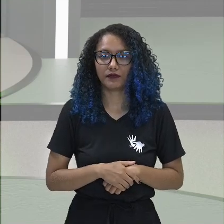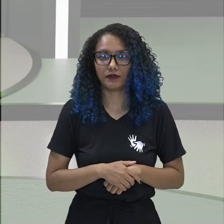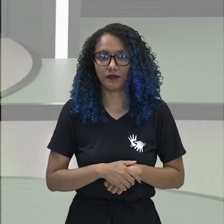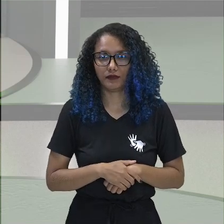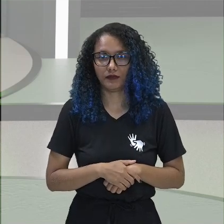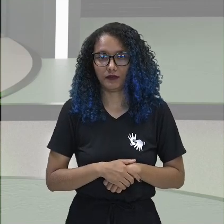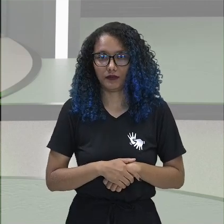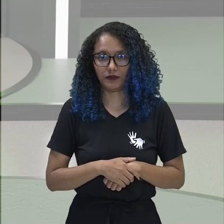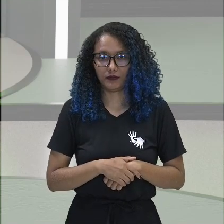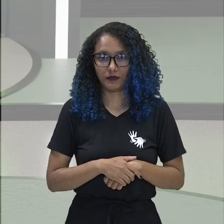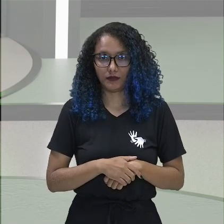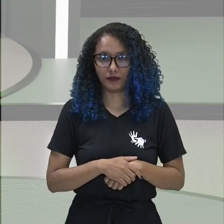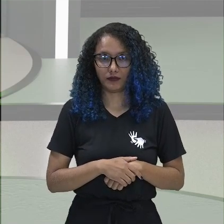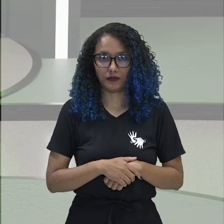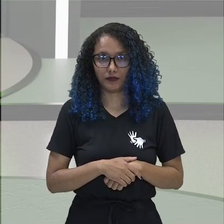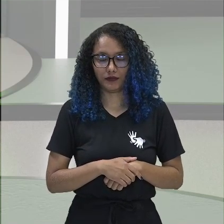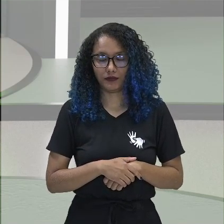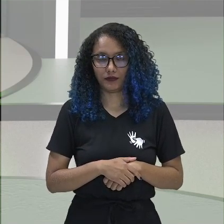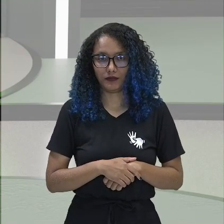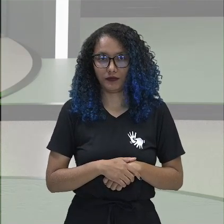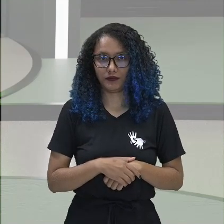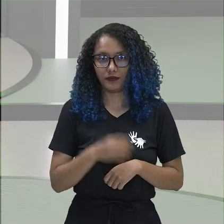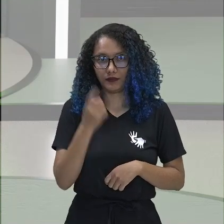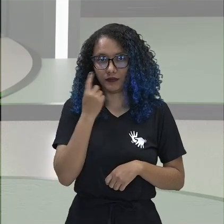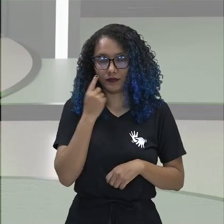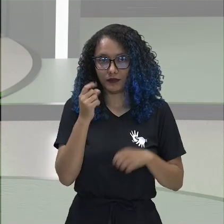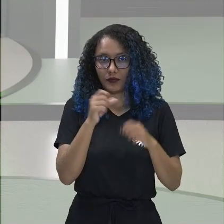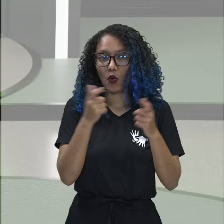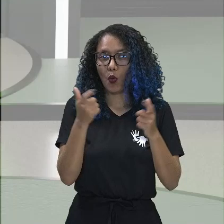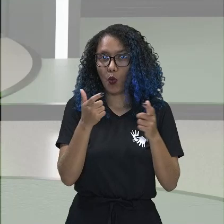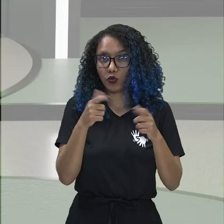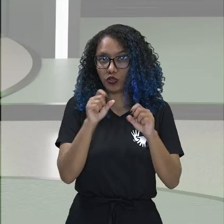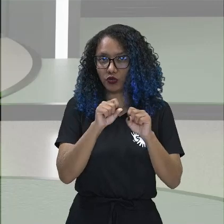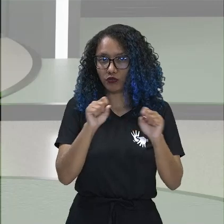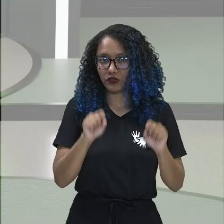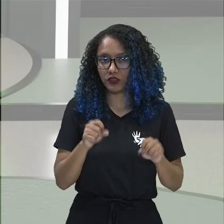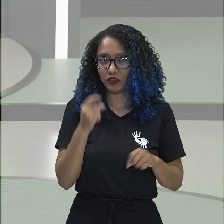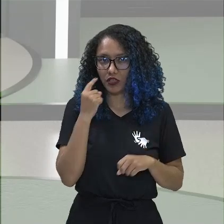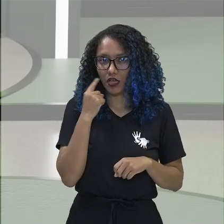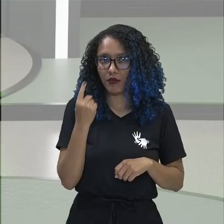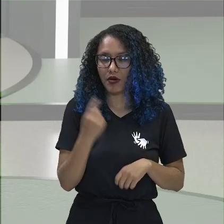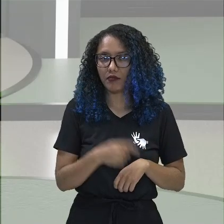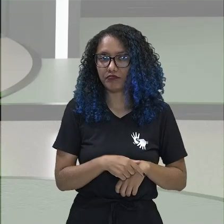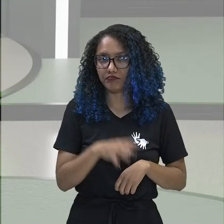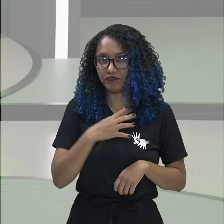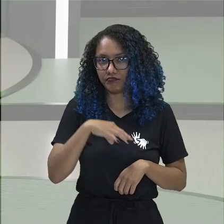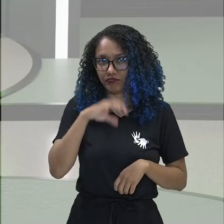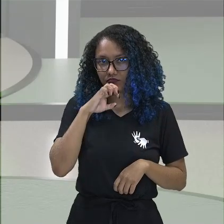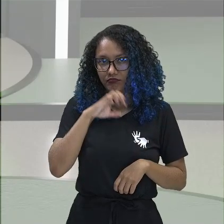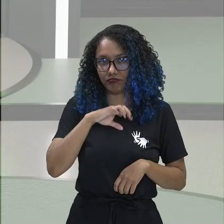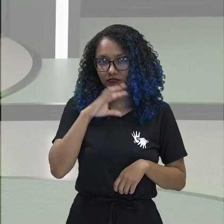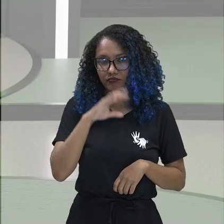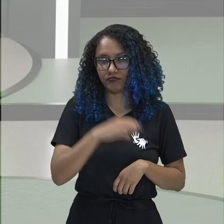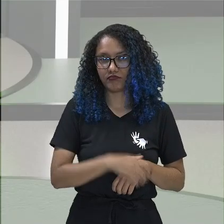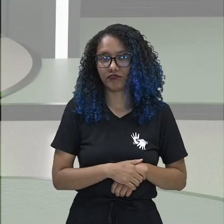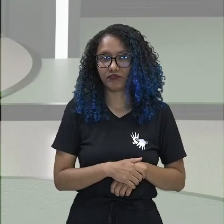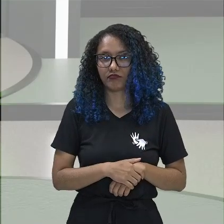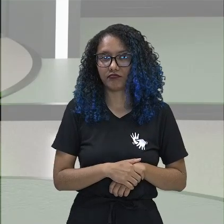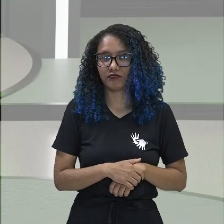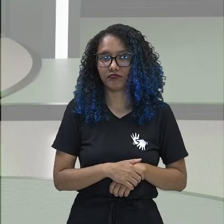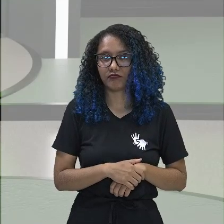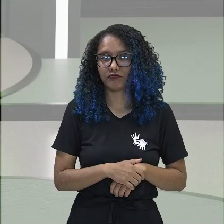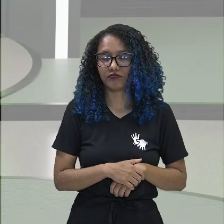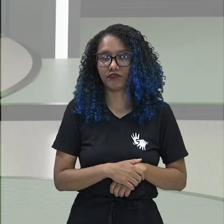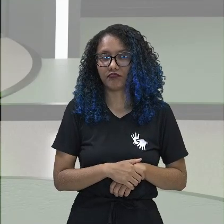a localização do sistema respiratório. Vejam que nós temos muito aqui, ó, a entrada